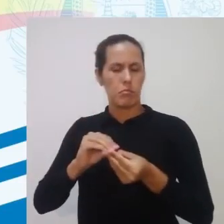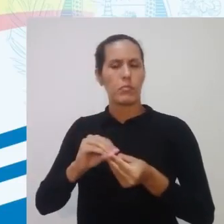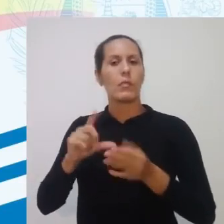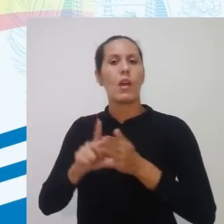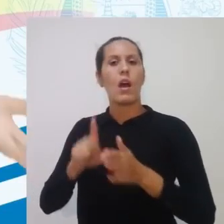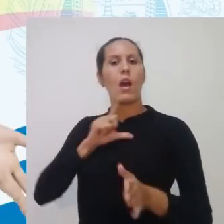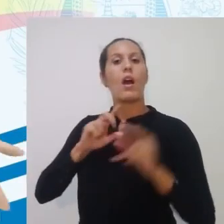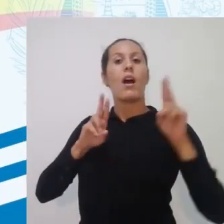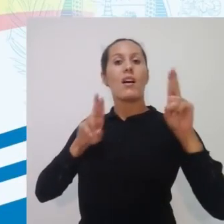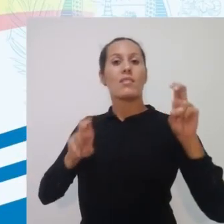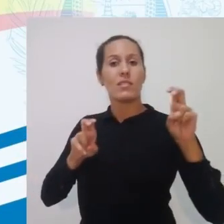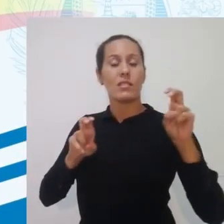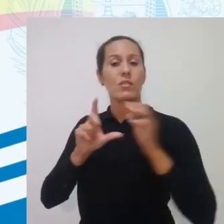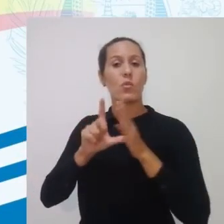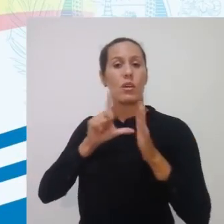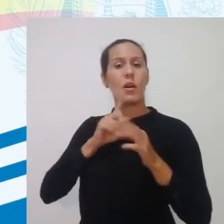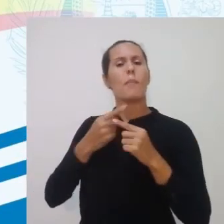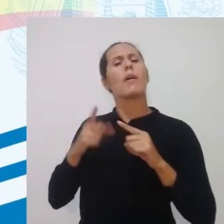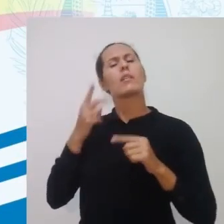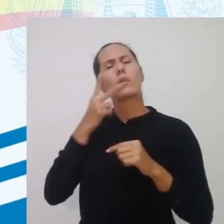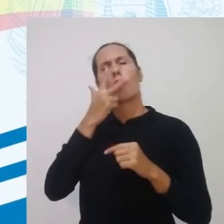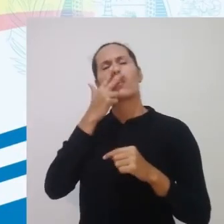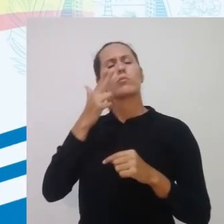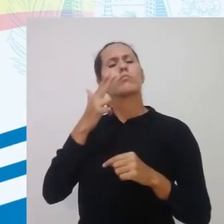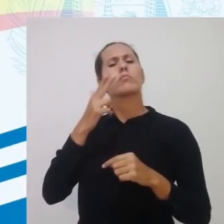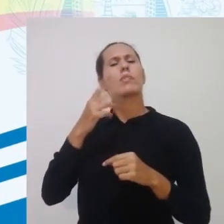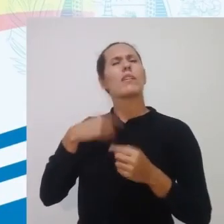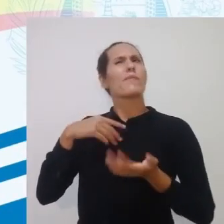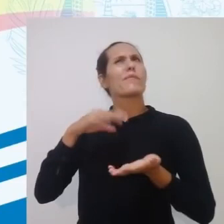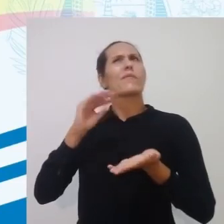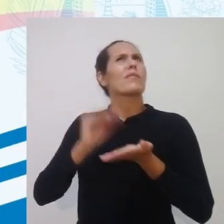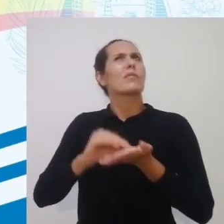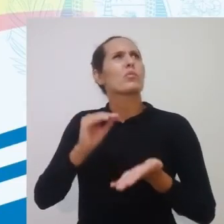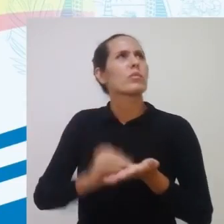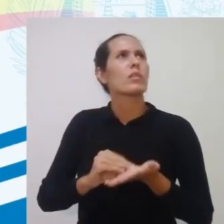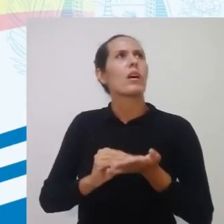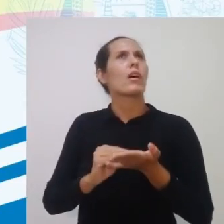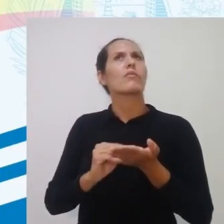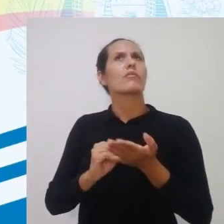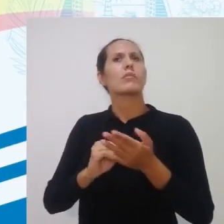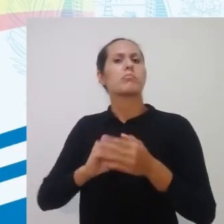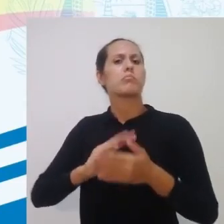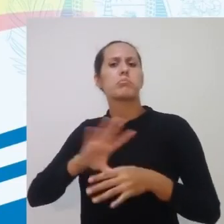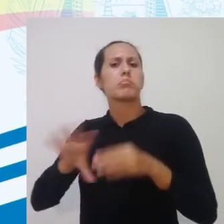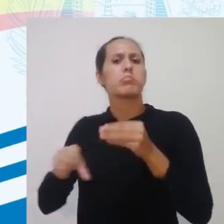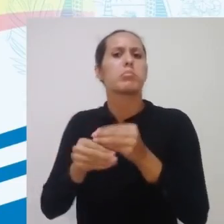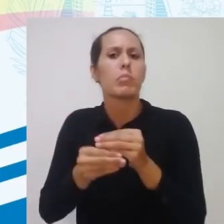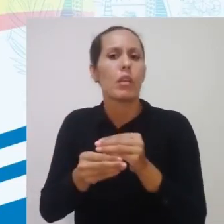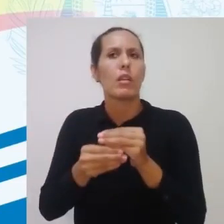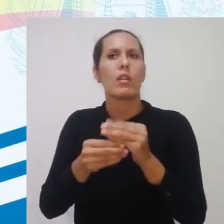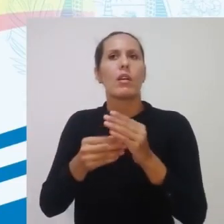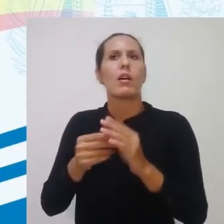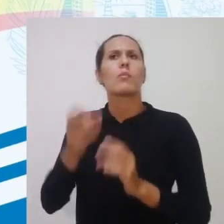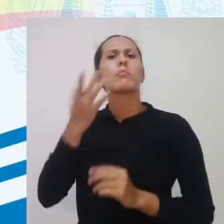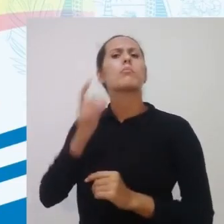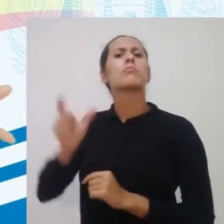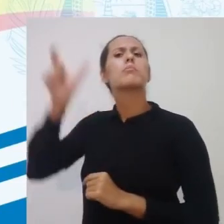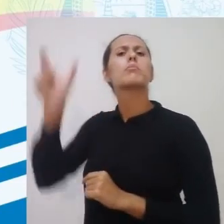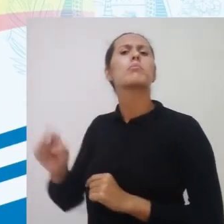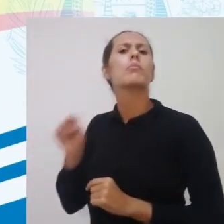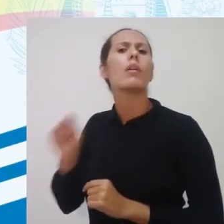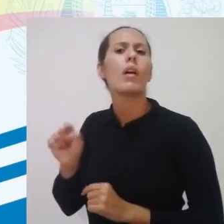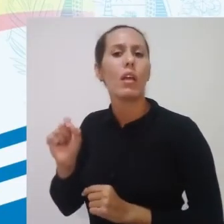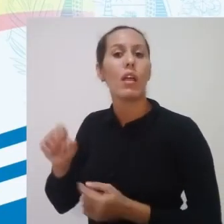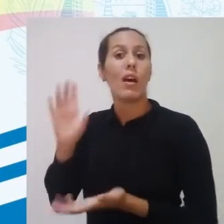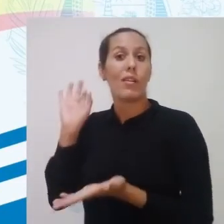meu resumo antes da citação da Roberta Triste, mas eu achei que faltava dizer um pouco mais, que a